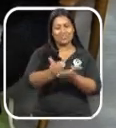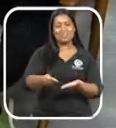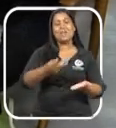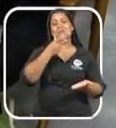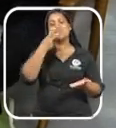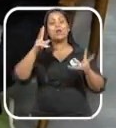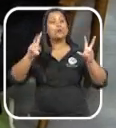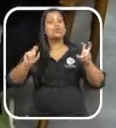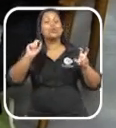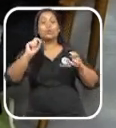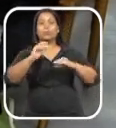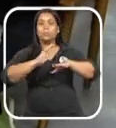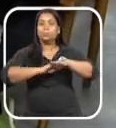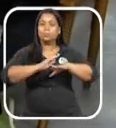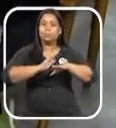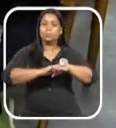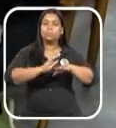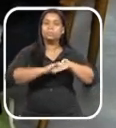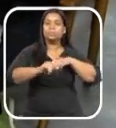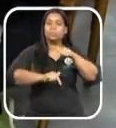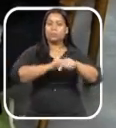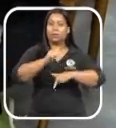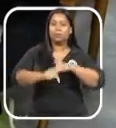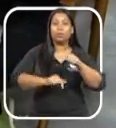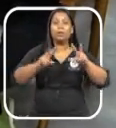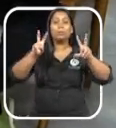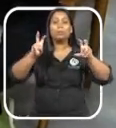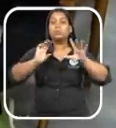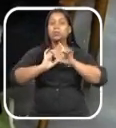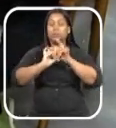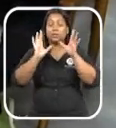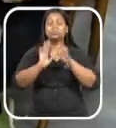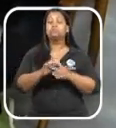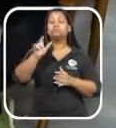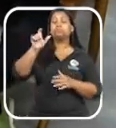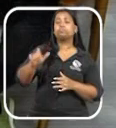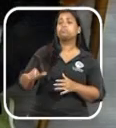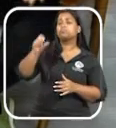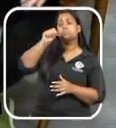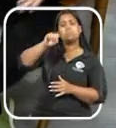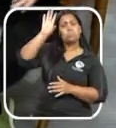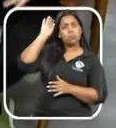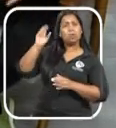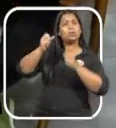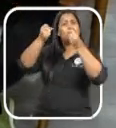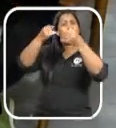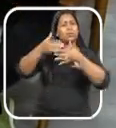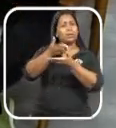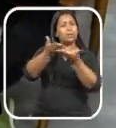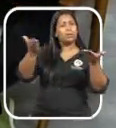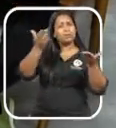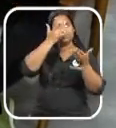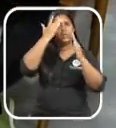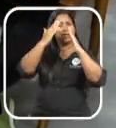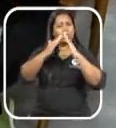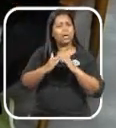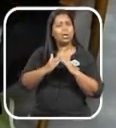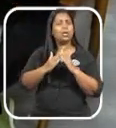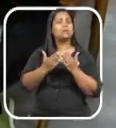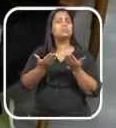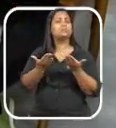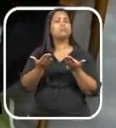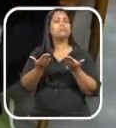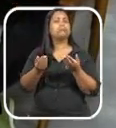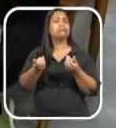casa um balancinho da sua atividade esse ano. Foram 196 requerimentos, tem projeto